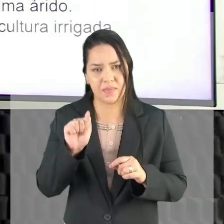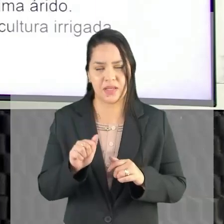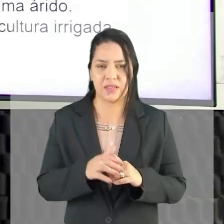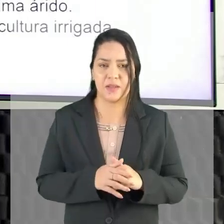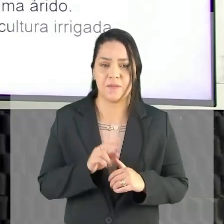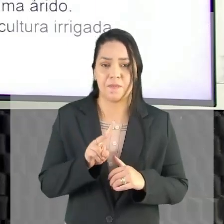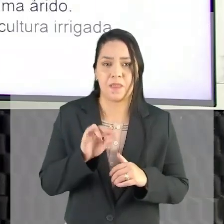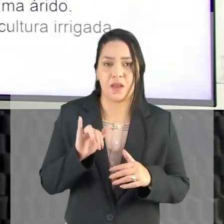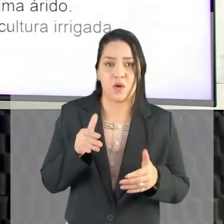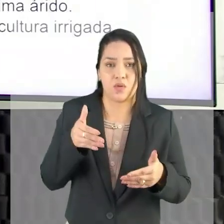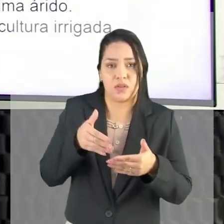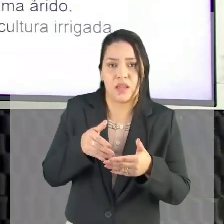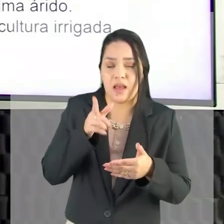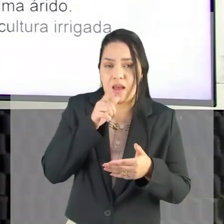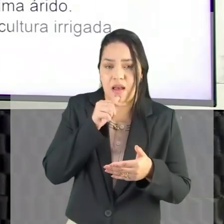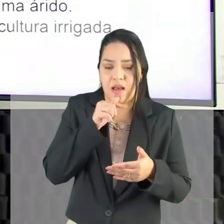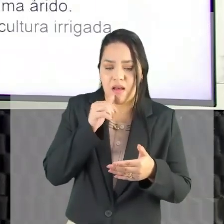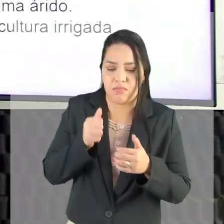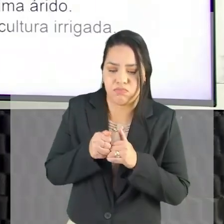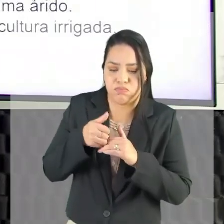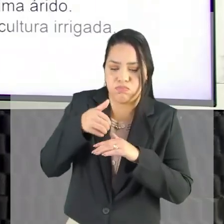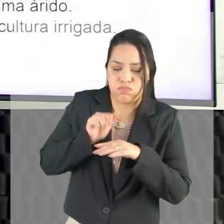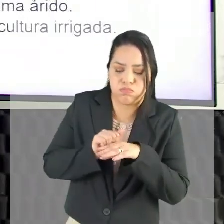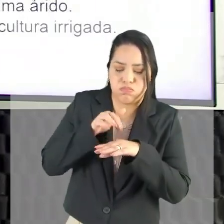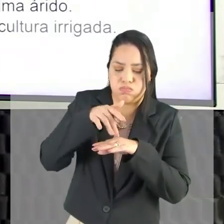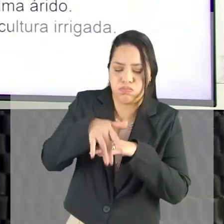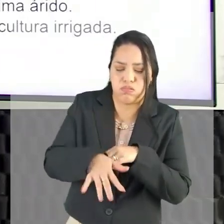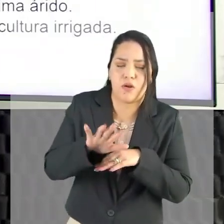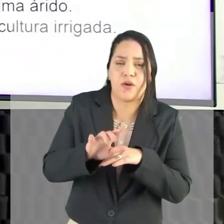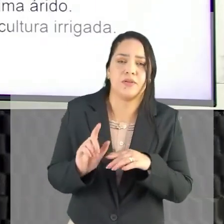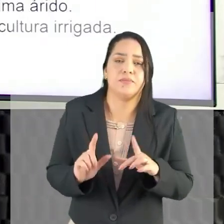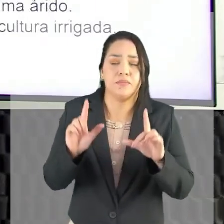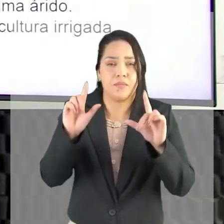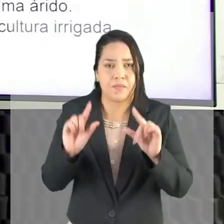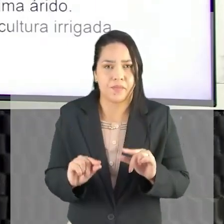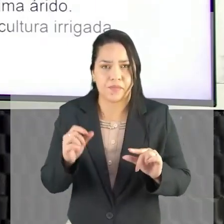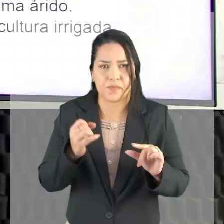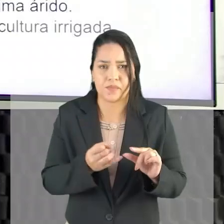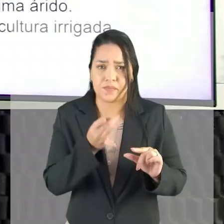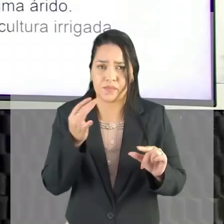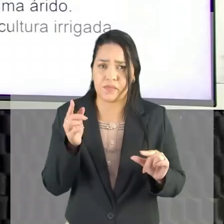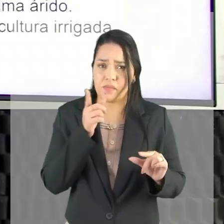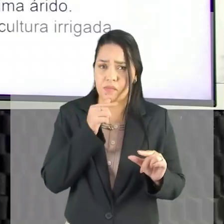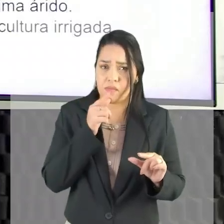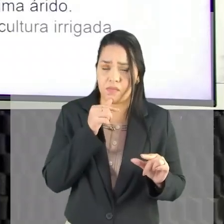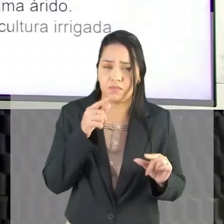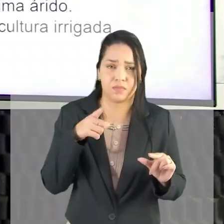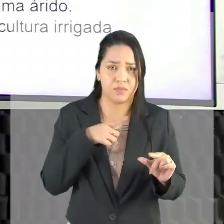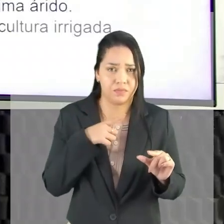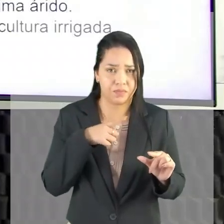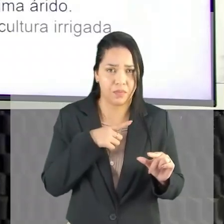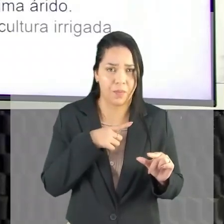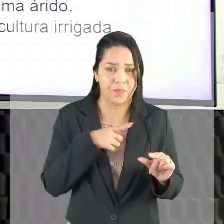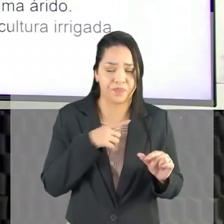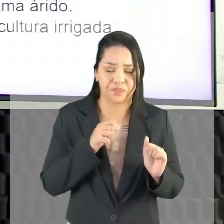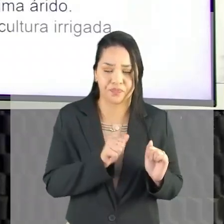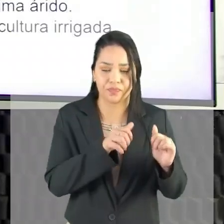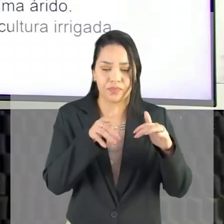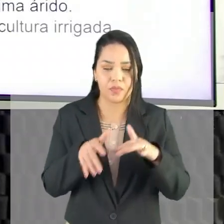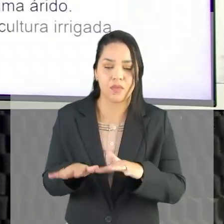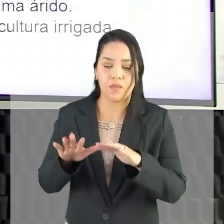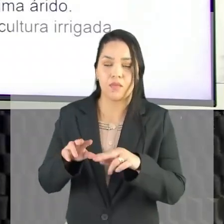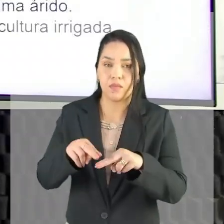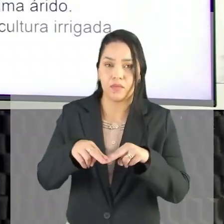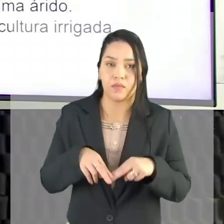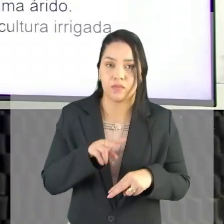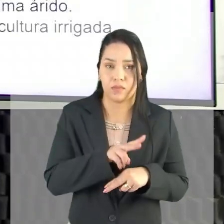vai conter a passagem das águas. Você vai diminuir a quantidade de água que passa, que vai ter vazão. Então, com